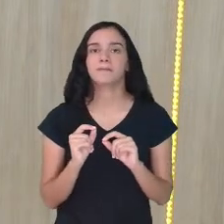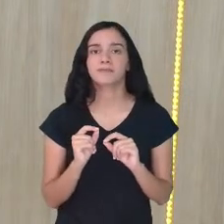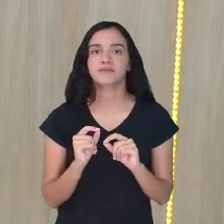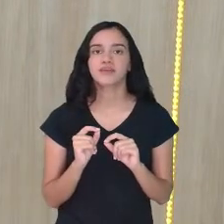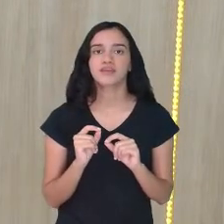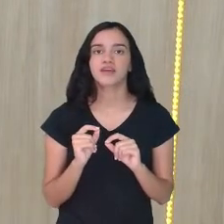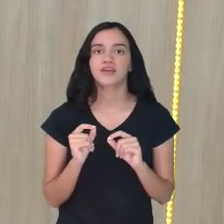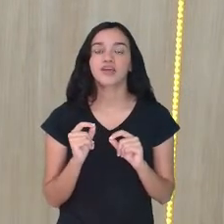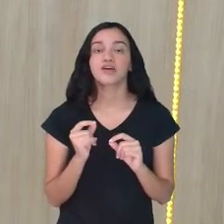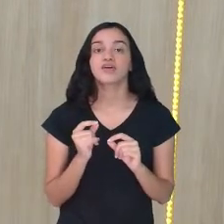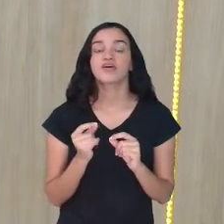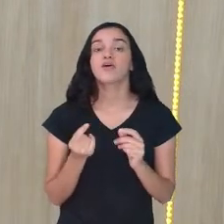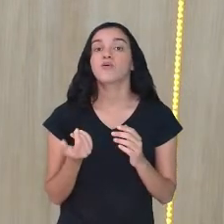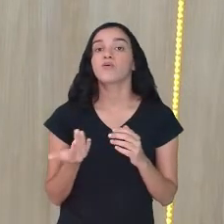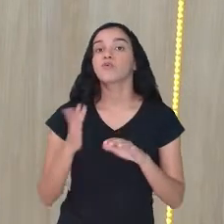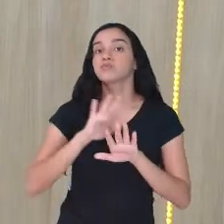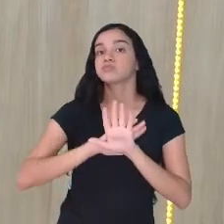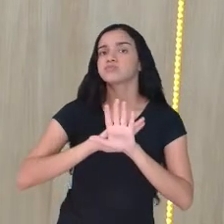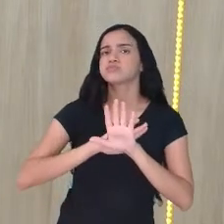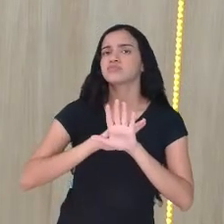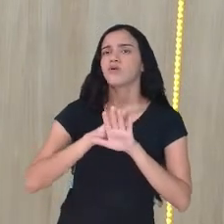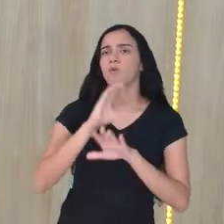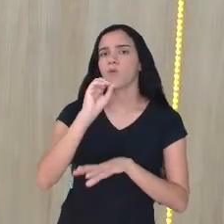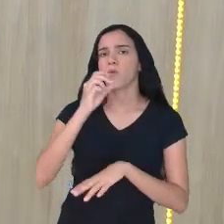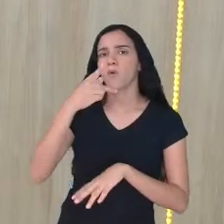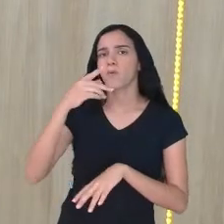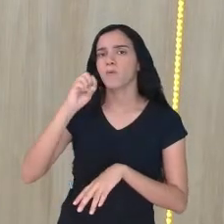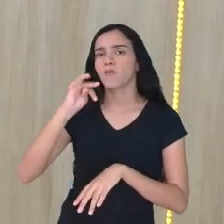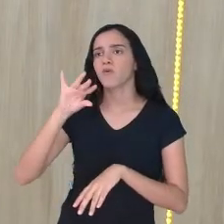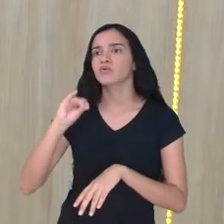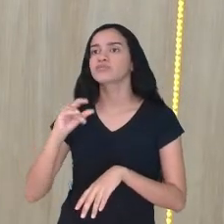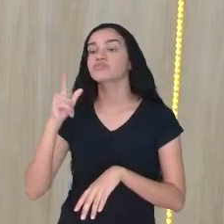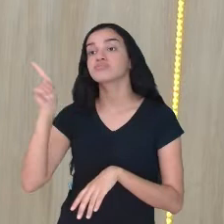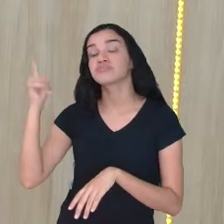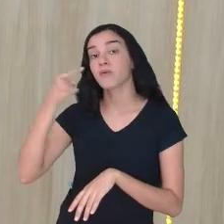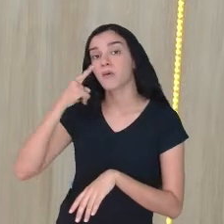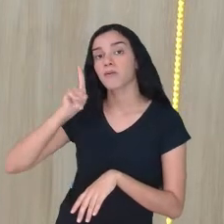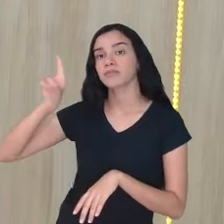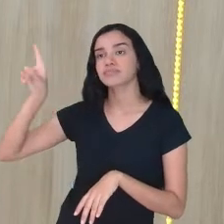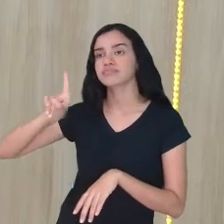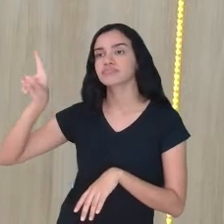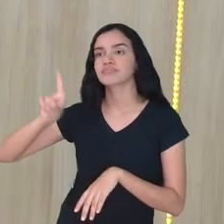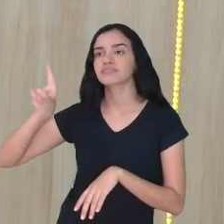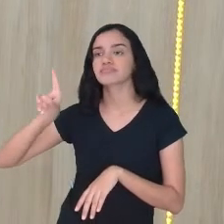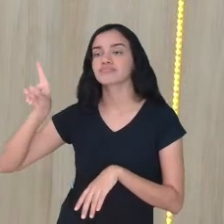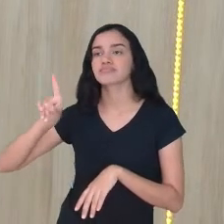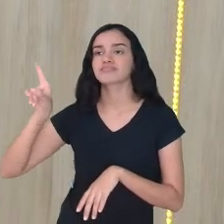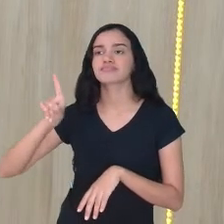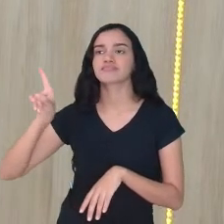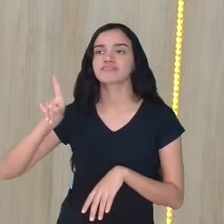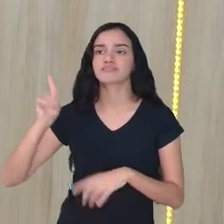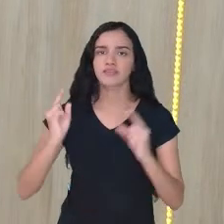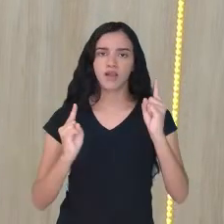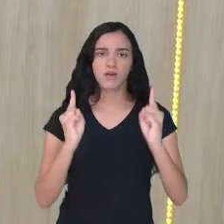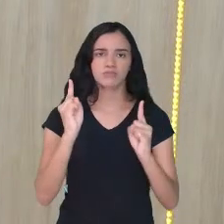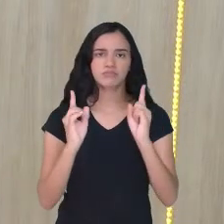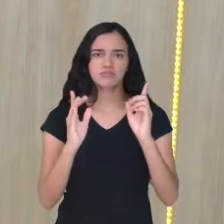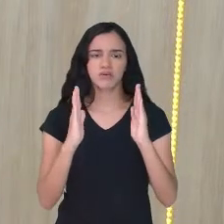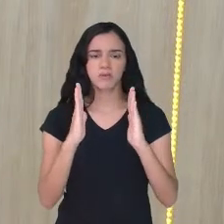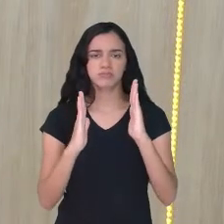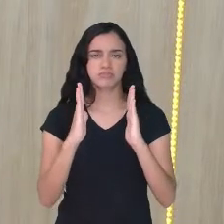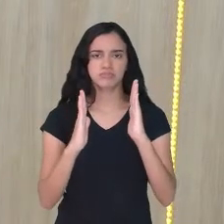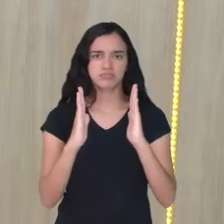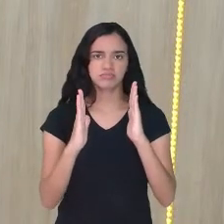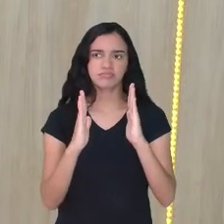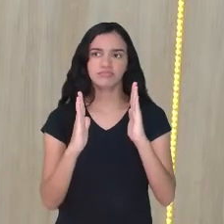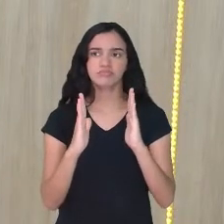o oposto. Este tamanho aqui, do 0 até o 3, tem o mesmo tamanho